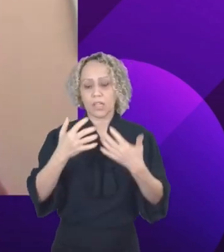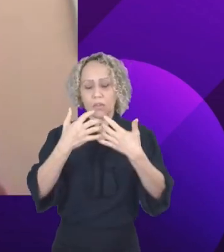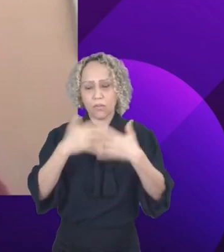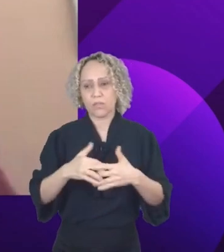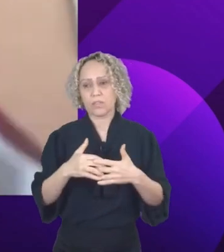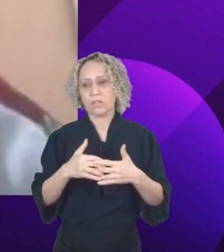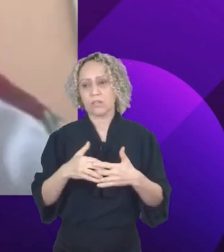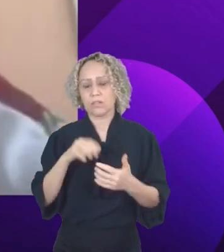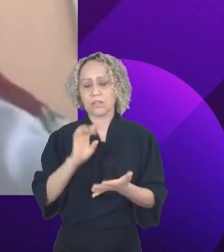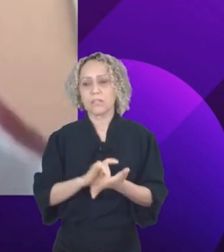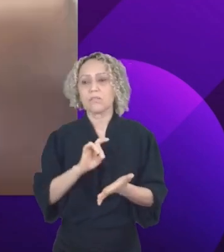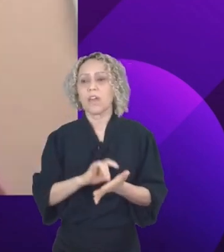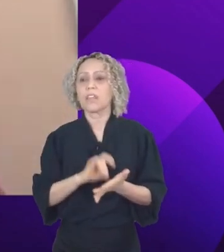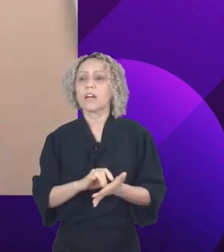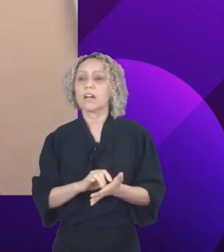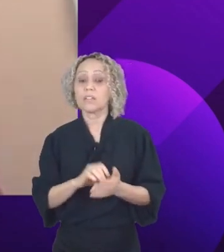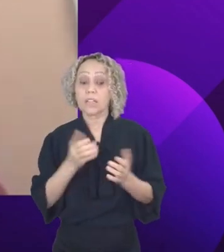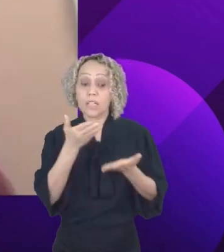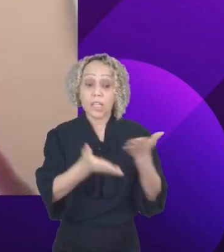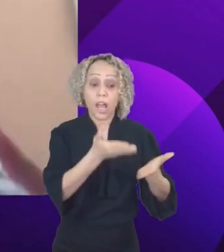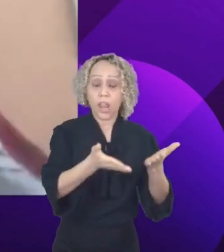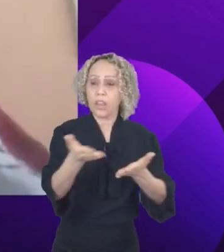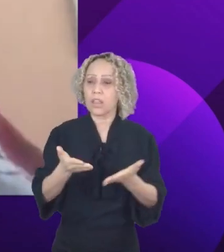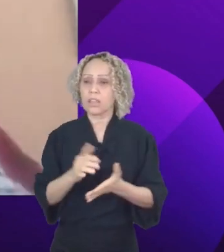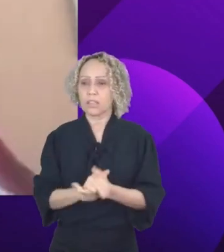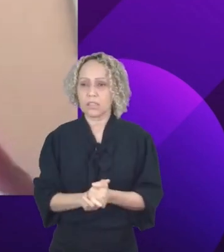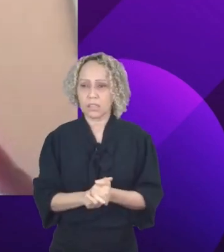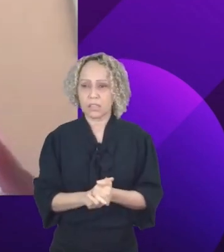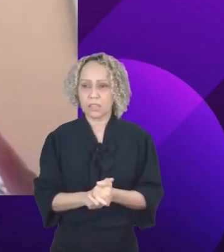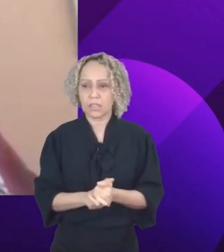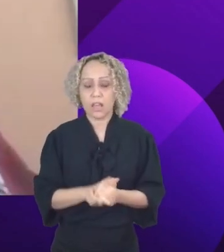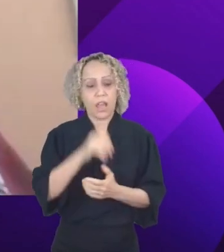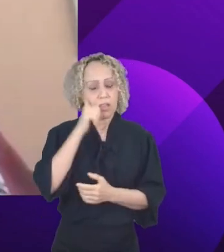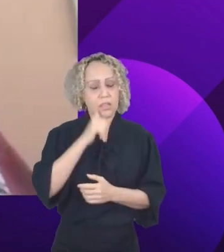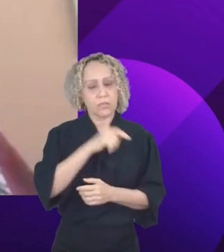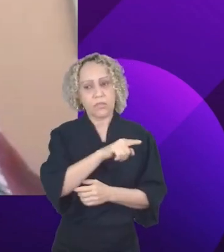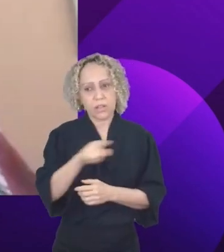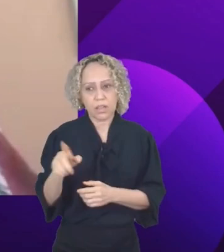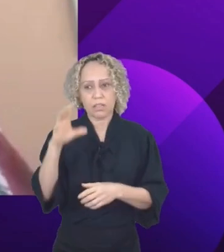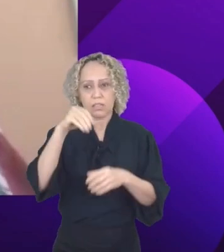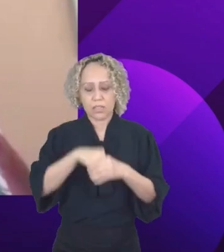funcione efetivamente e que atenda, né, essas